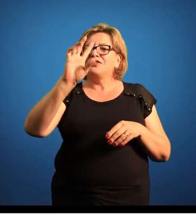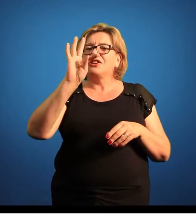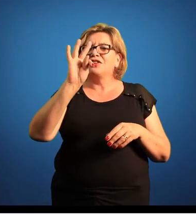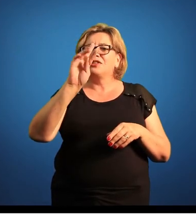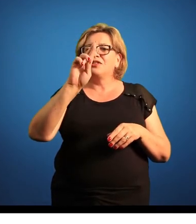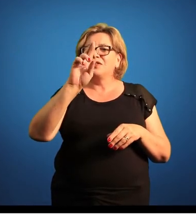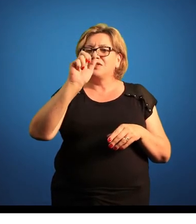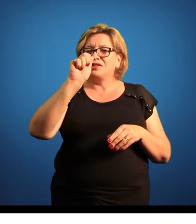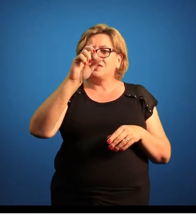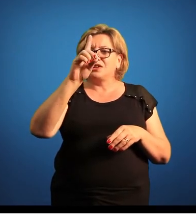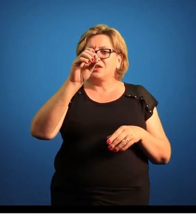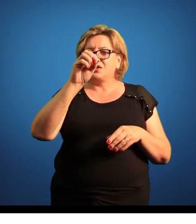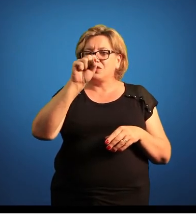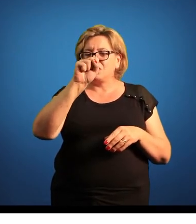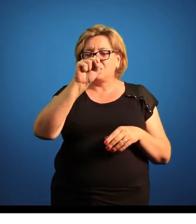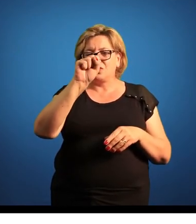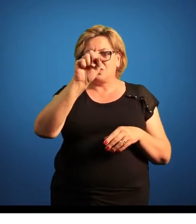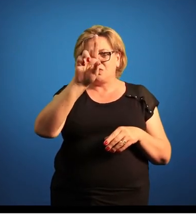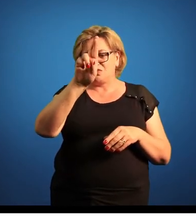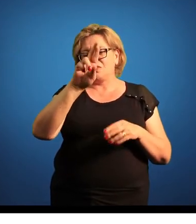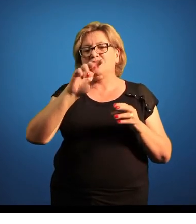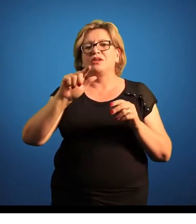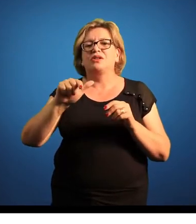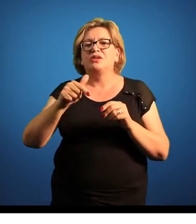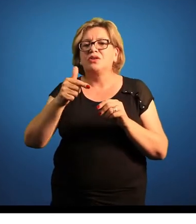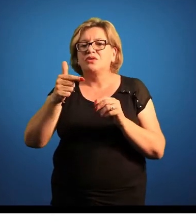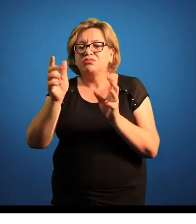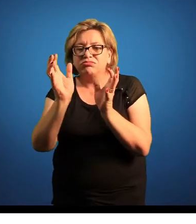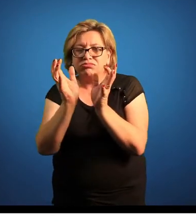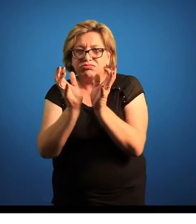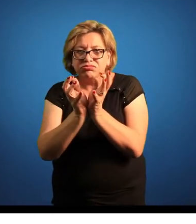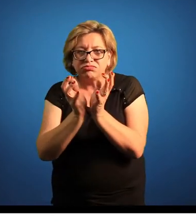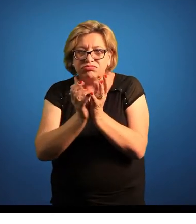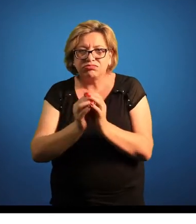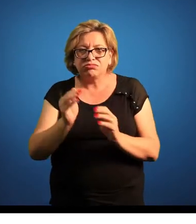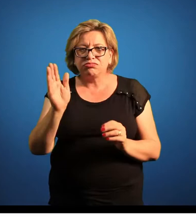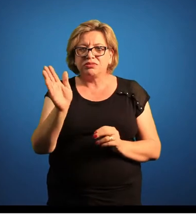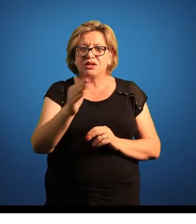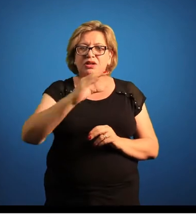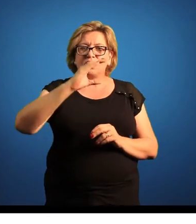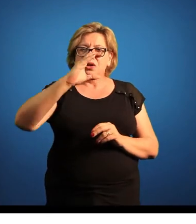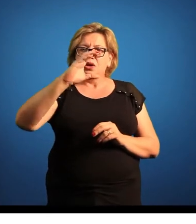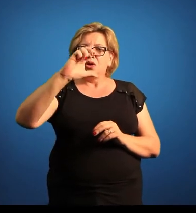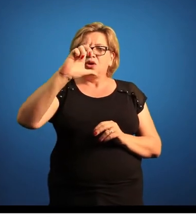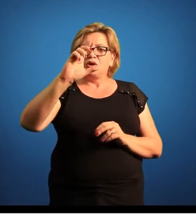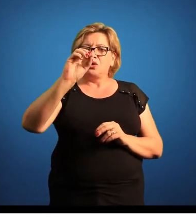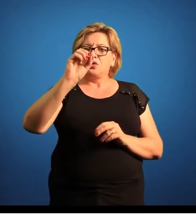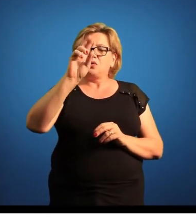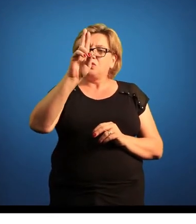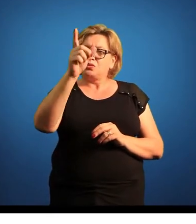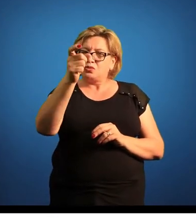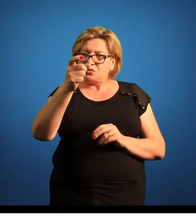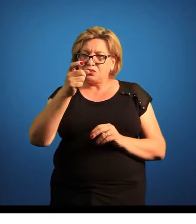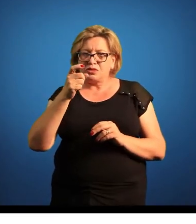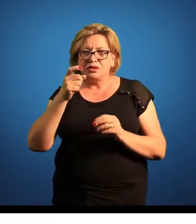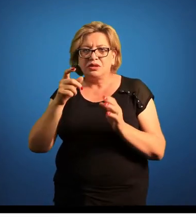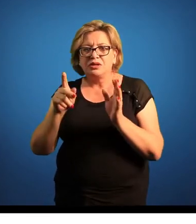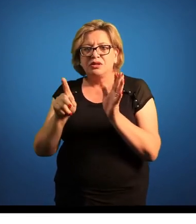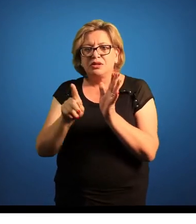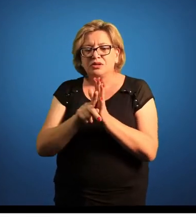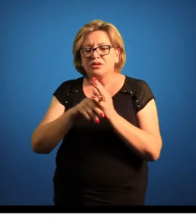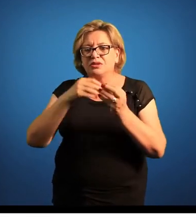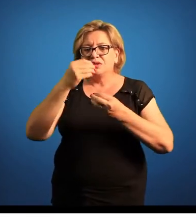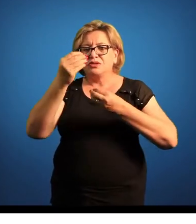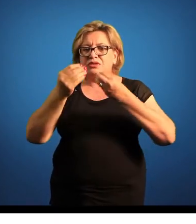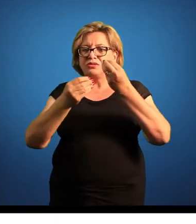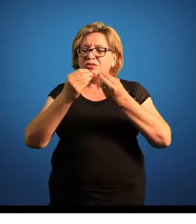d'água. Mais uma colônia de pólipos aqui, né? O Cloves. Esse já é do grupo dos